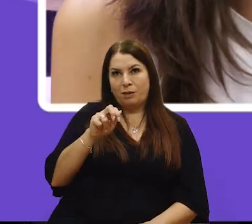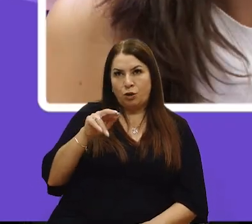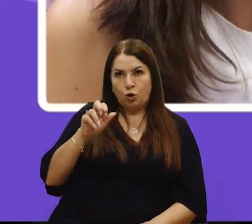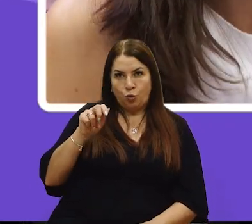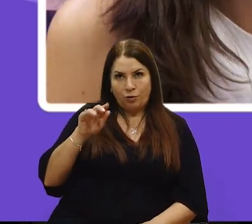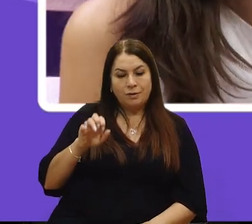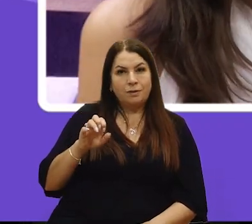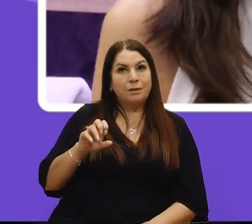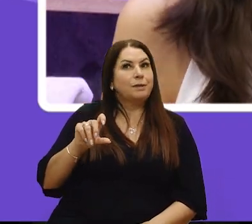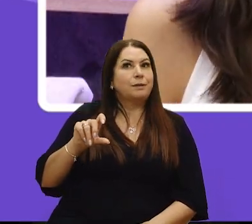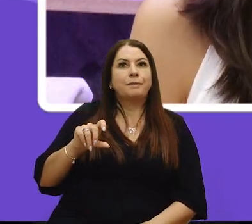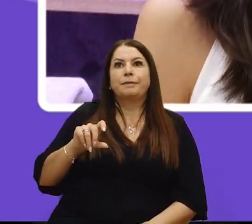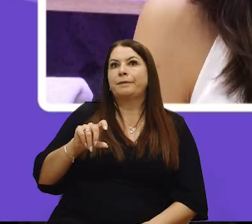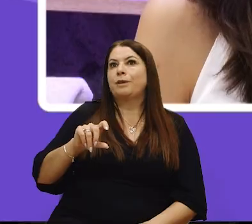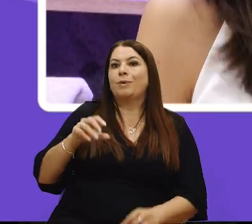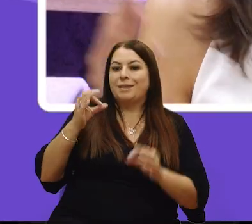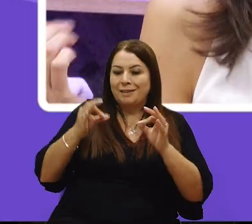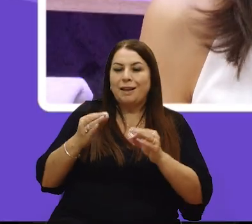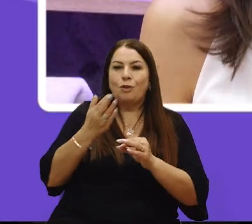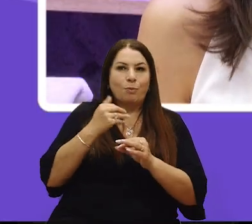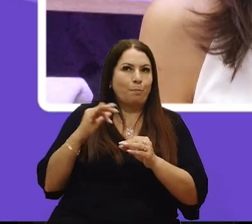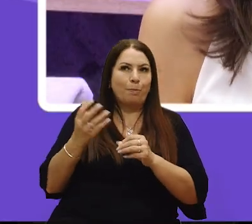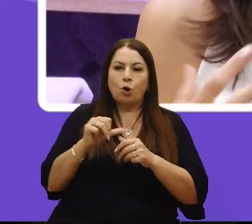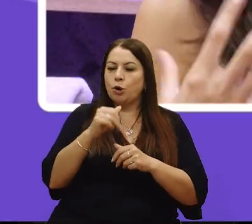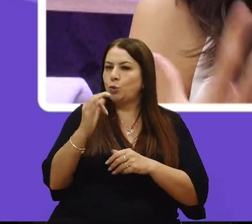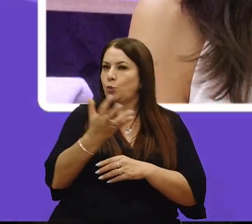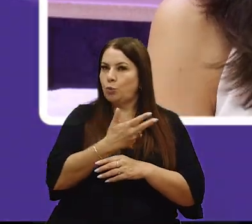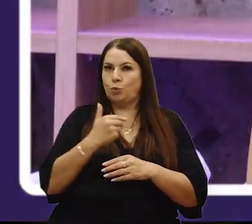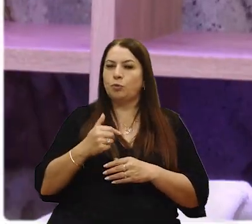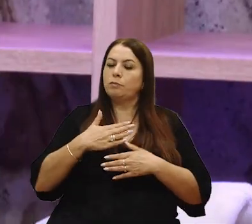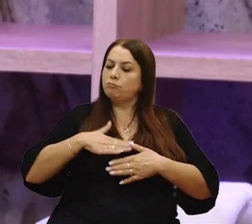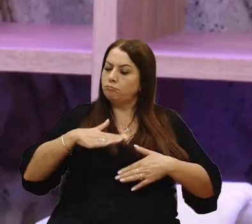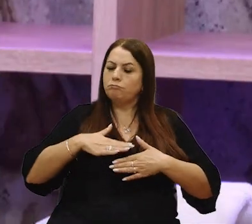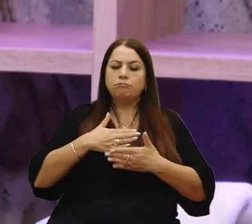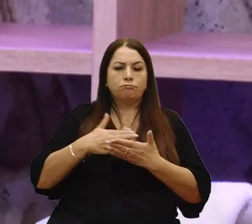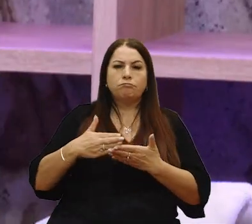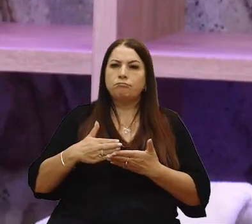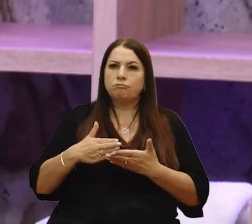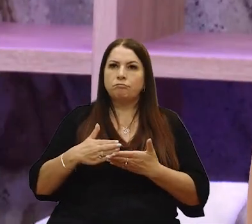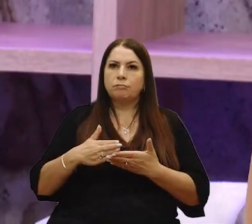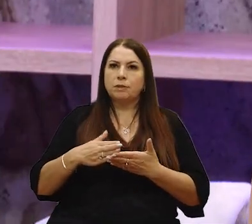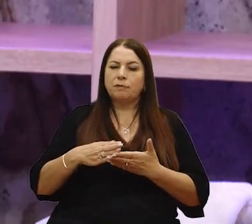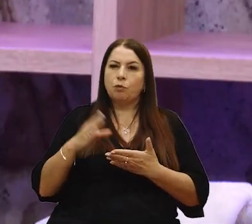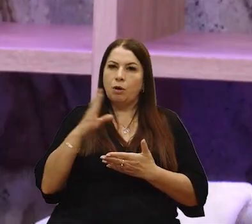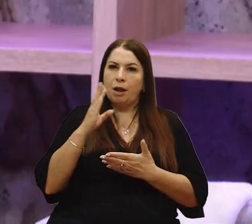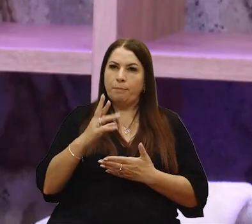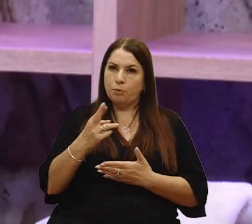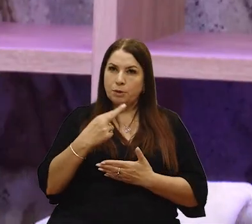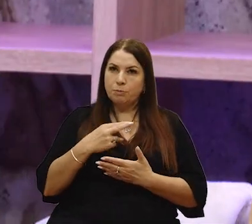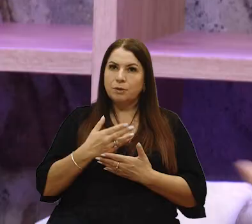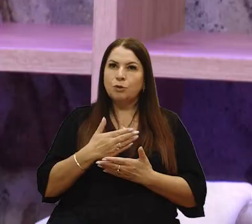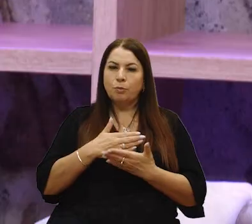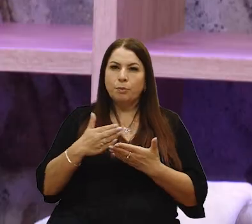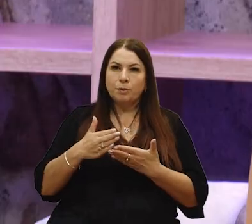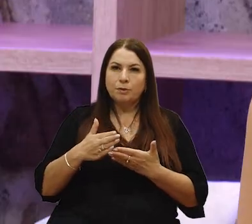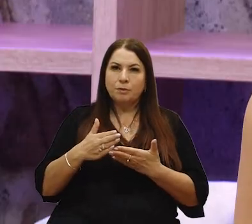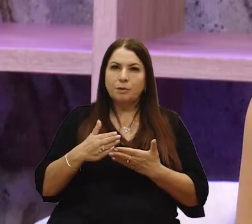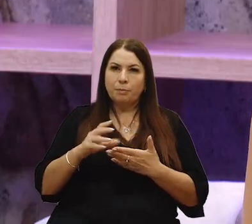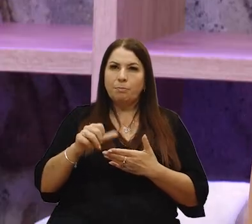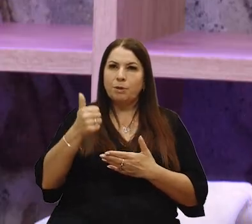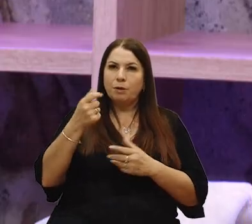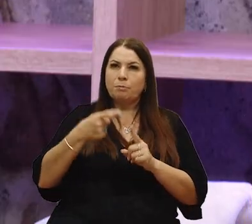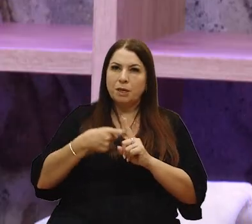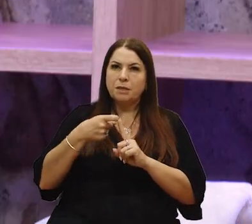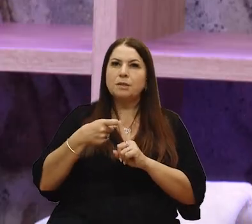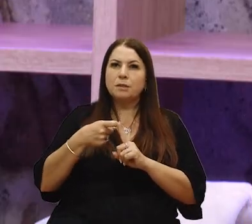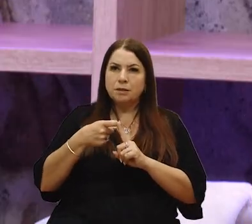caso da Clau, que ela tem associado a endometriose, é uma coisa que a gente nota muito, né, Bru? Pacientes com endometriose e com lipedema, porque são duas doenças